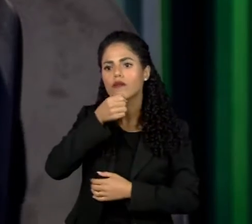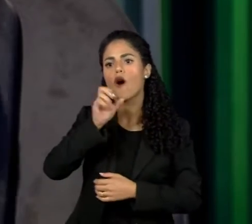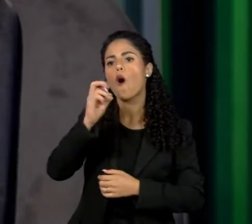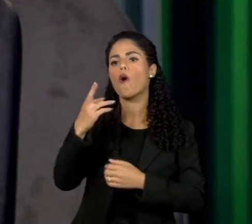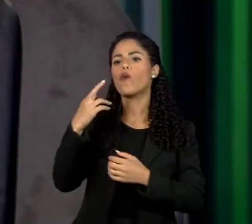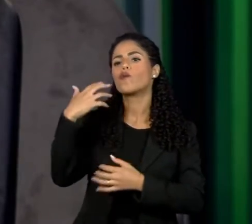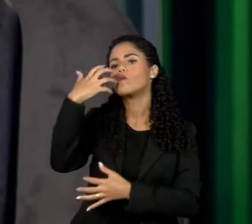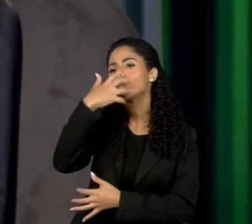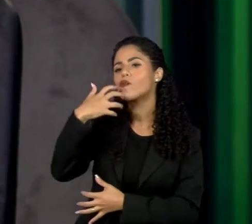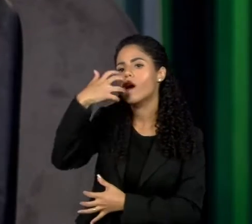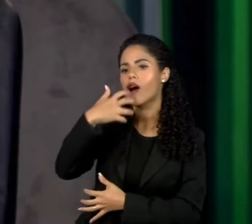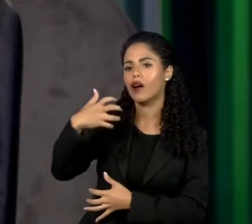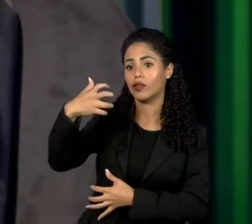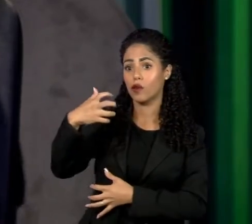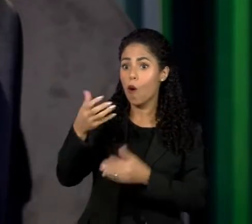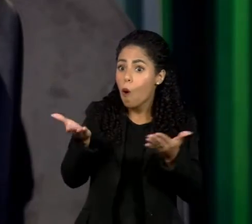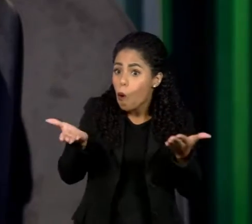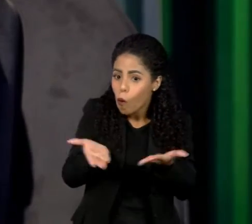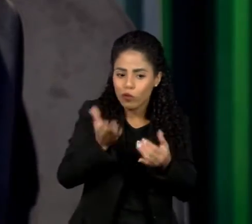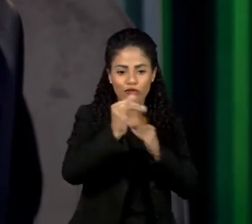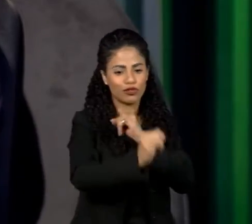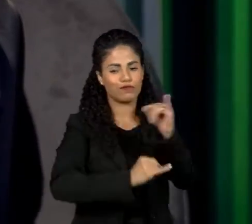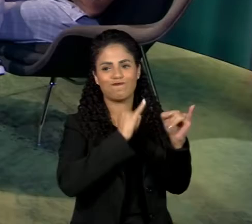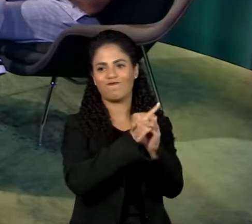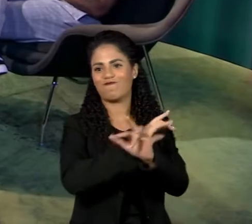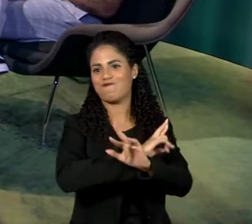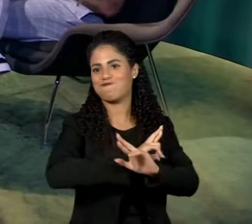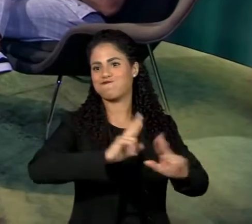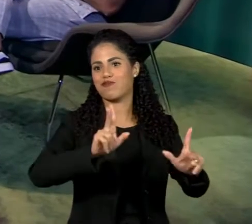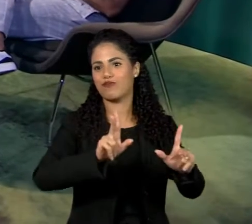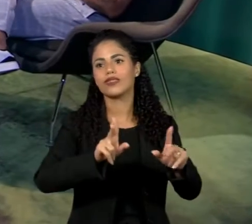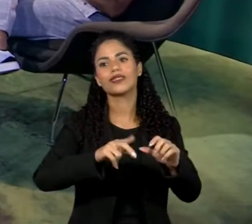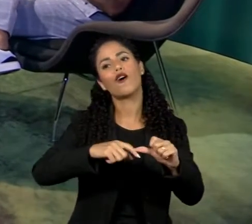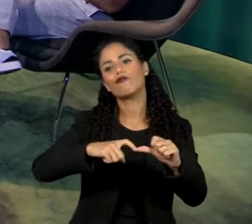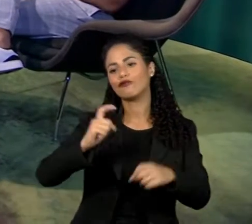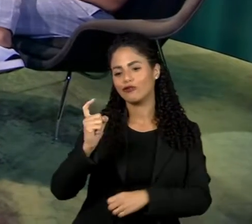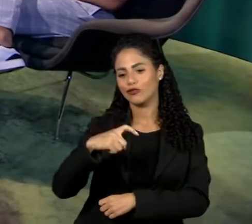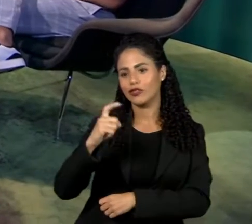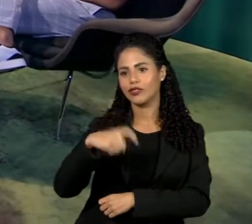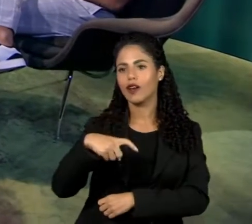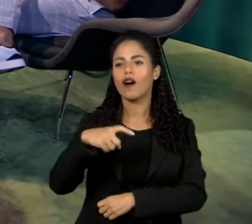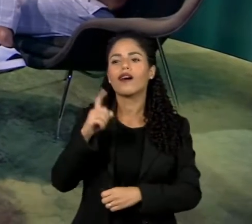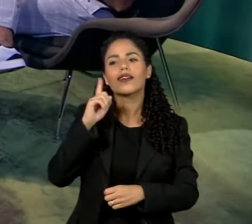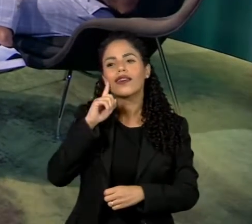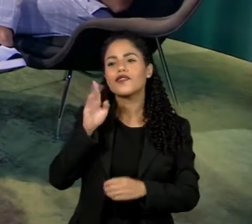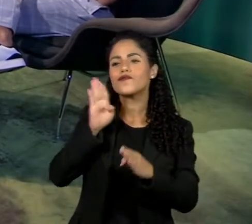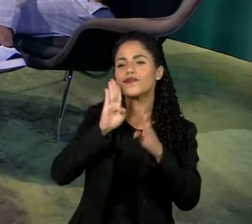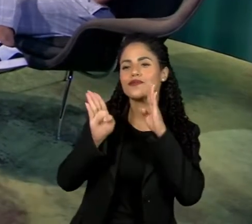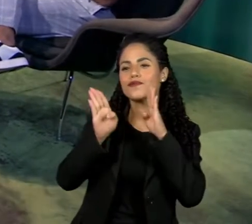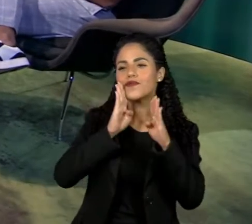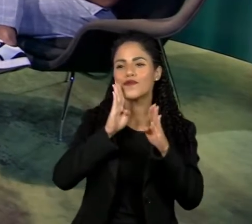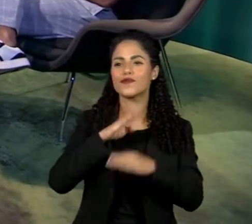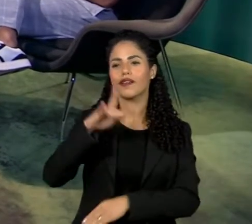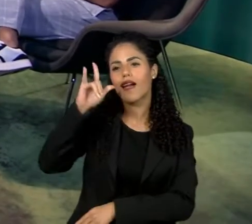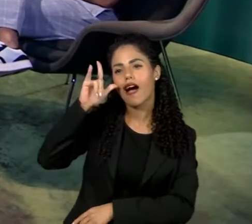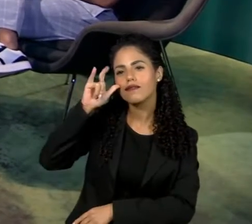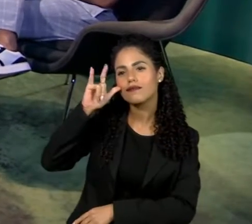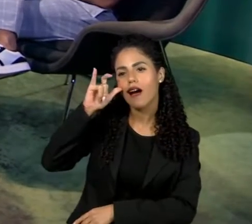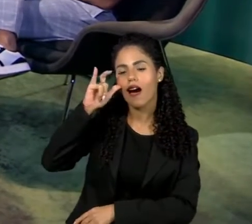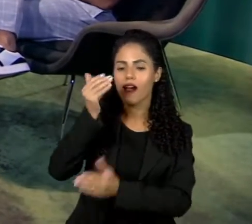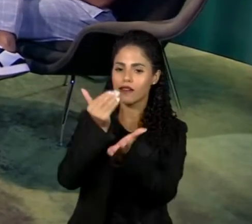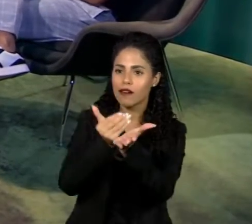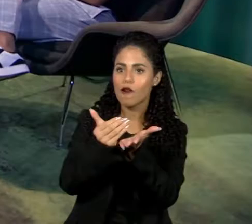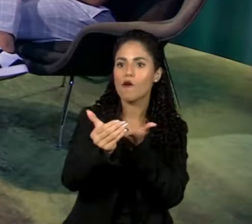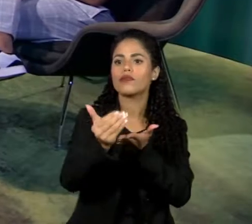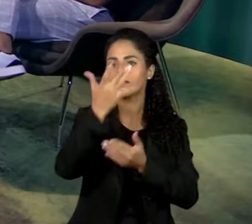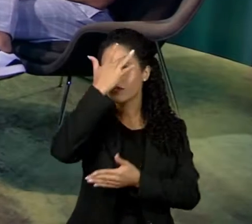Com o advento do mundo digital, das redes sociais, então TikTok, Facebook, Instagram, nasceu a partir daí uma nova profissão, que é